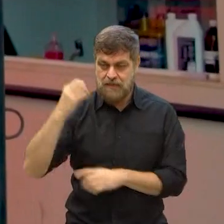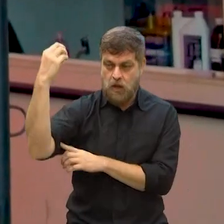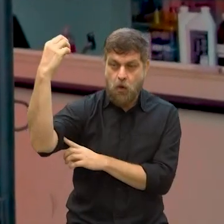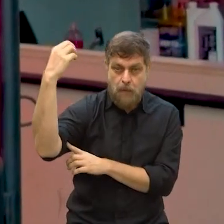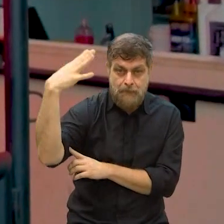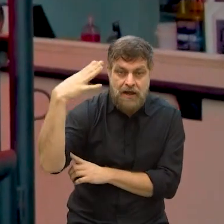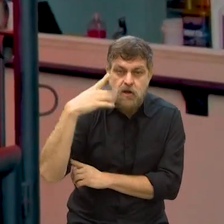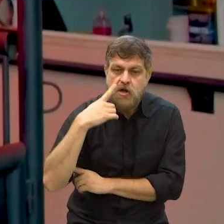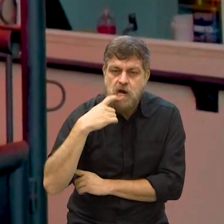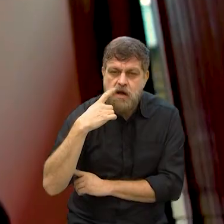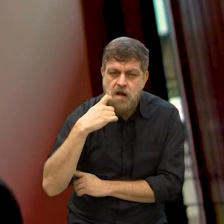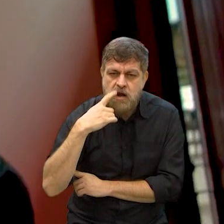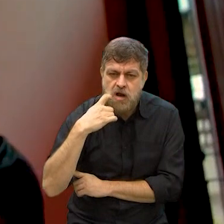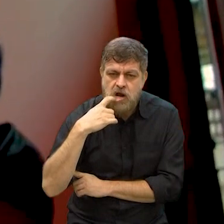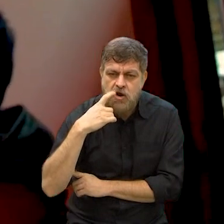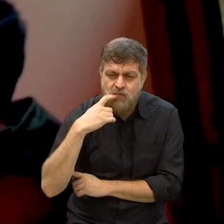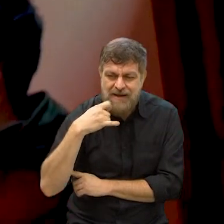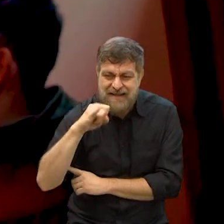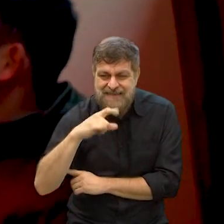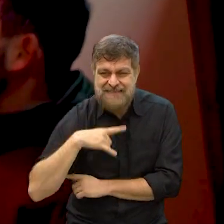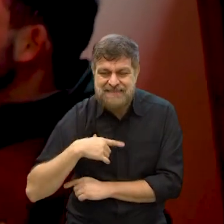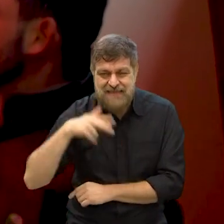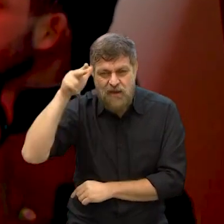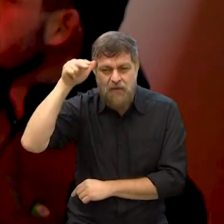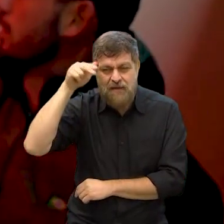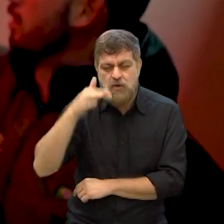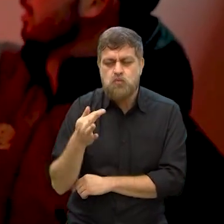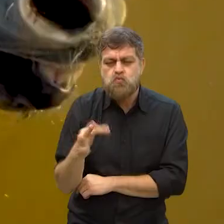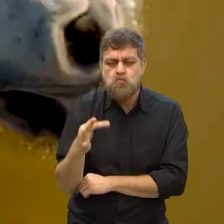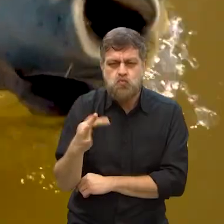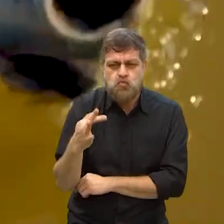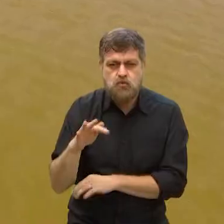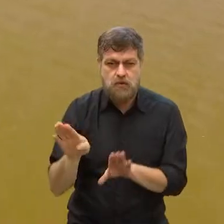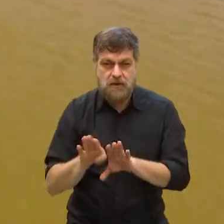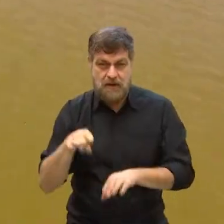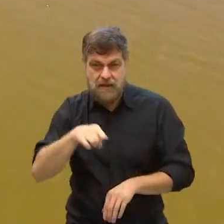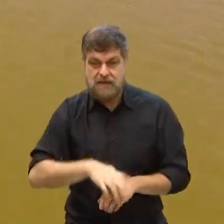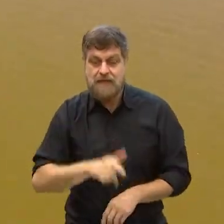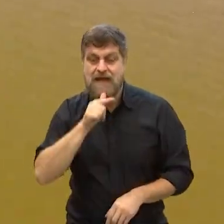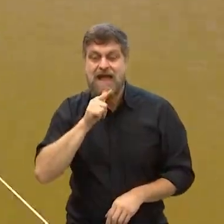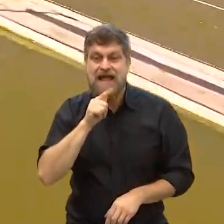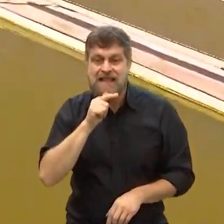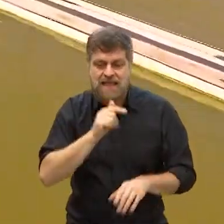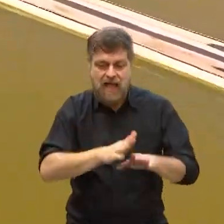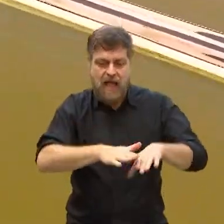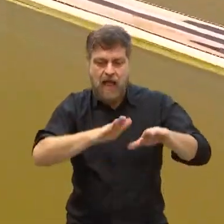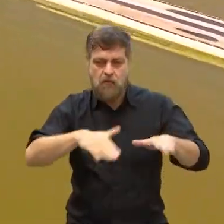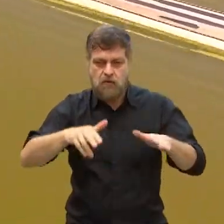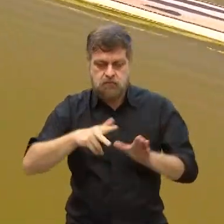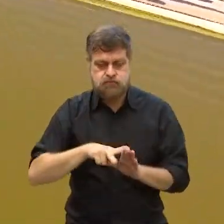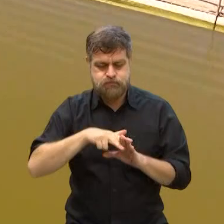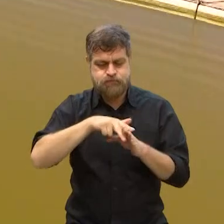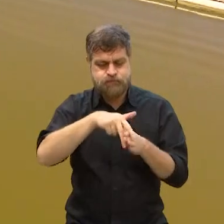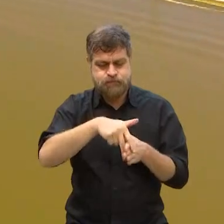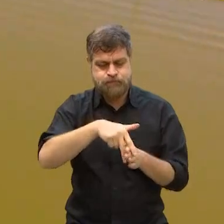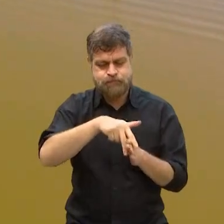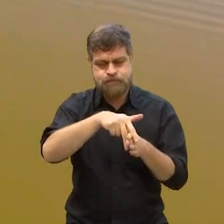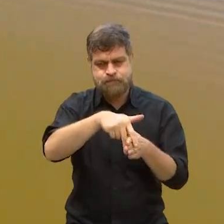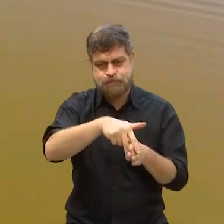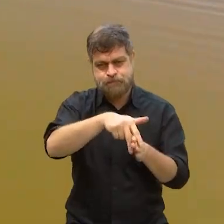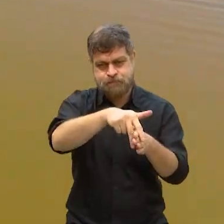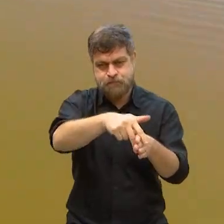luz infravermelha para tratar alguma lesão muscular. Exercícios na água e, neste preparo,